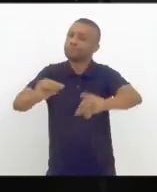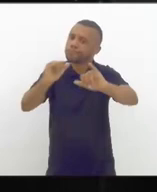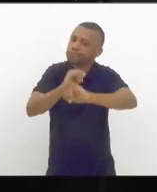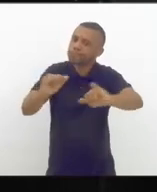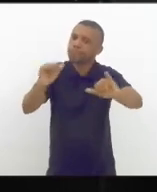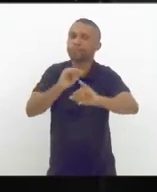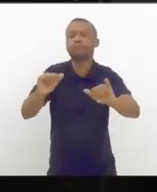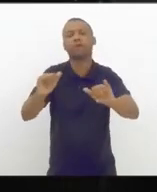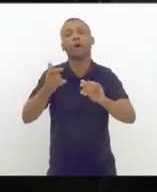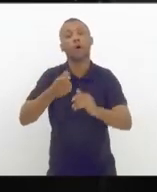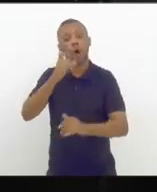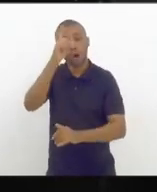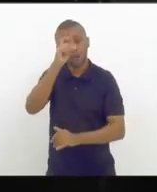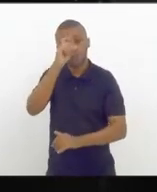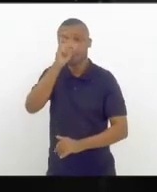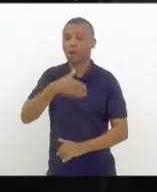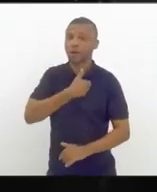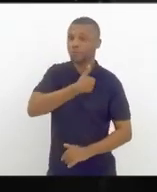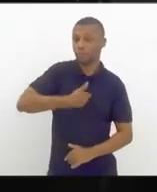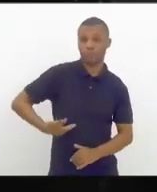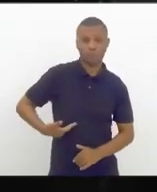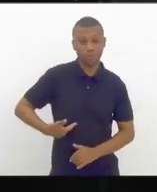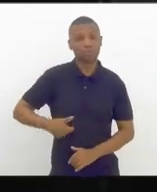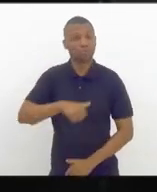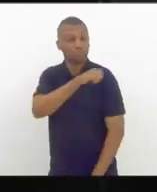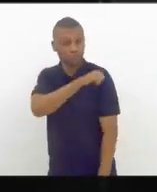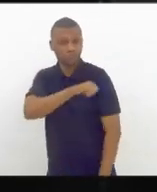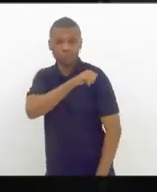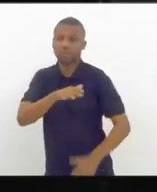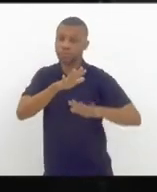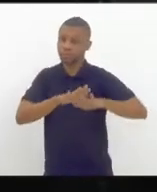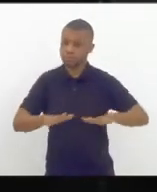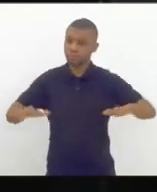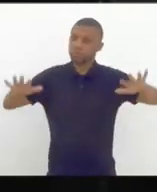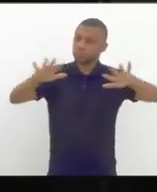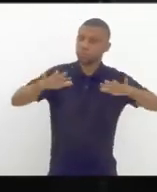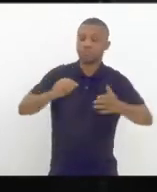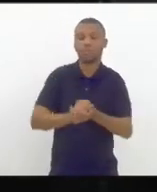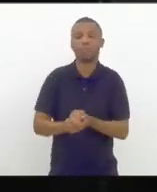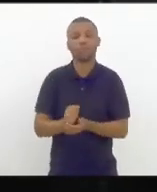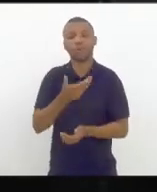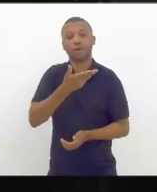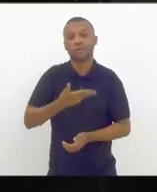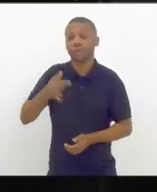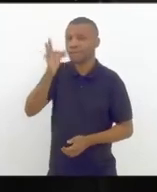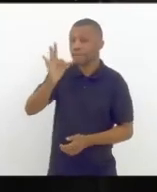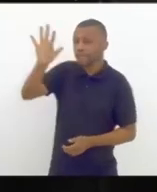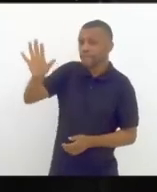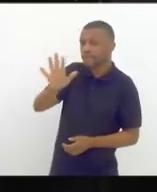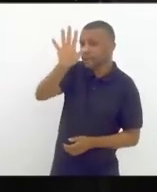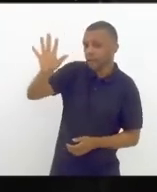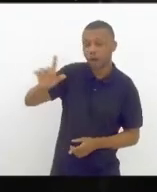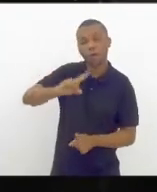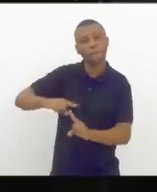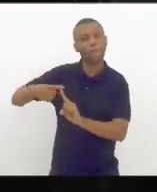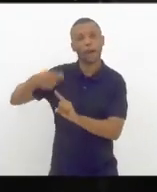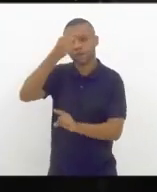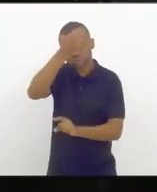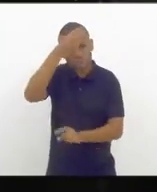pública de Saúde do estado do Governo Federal e do município que